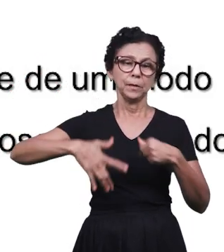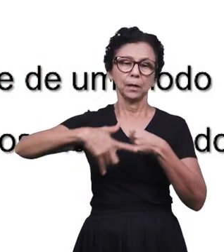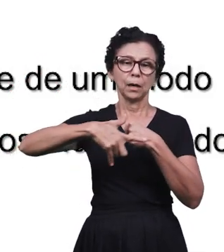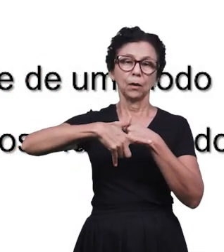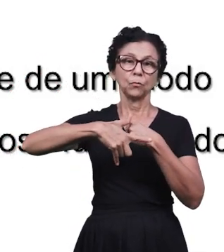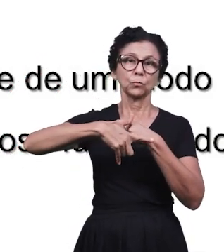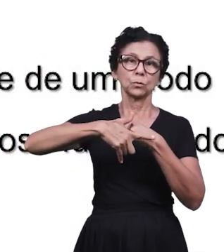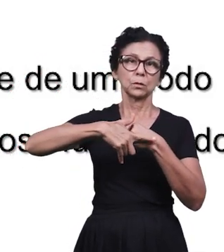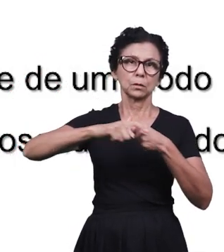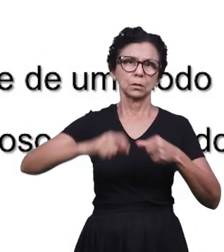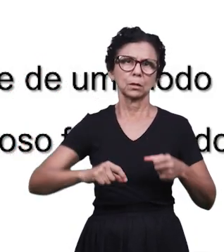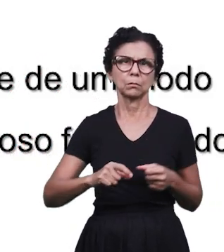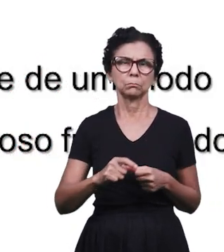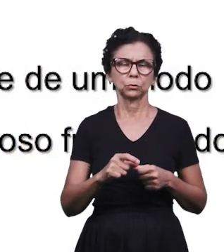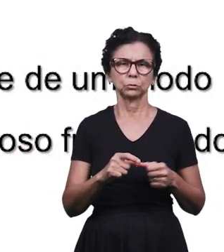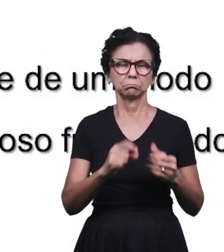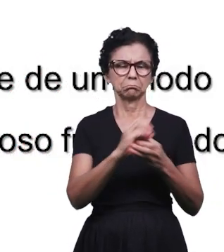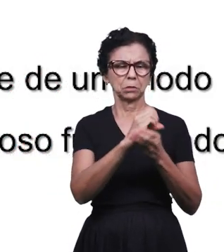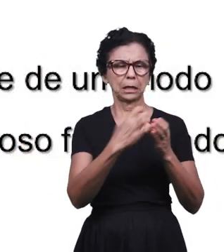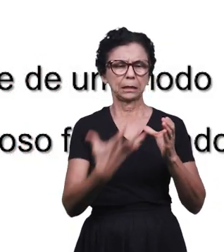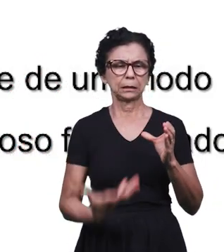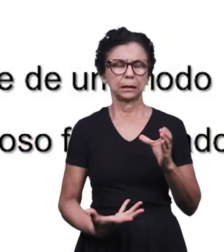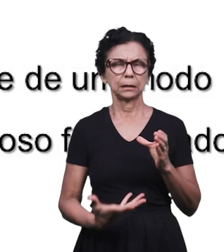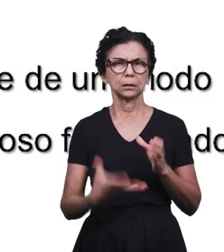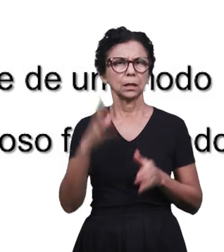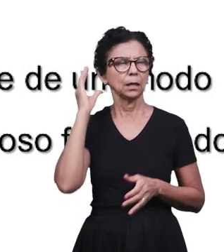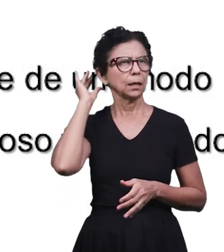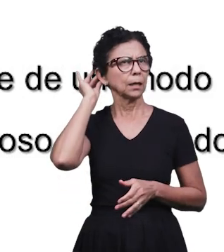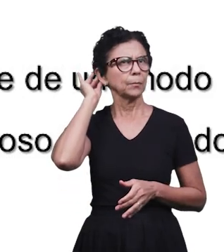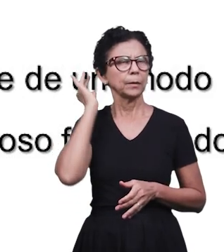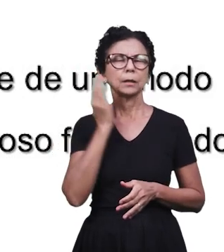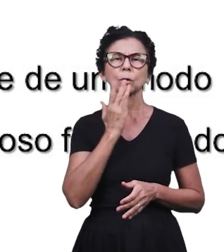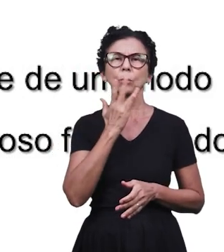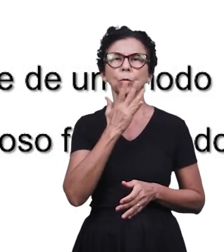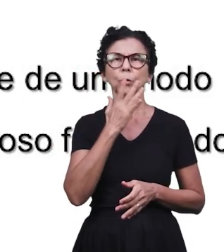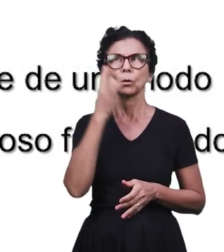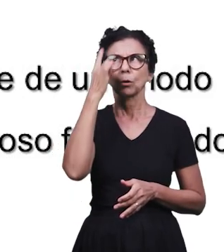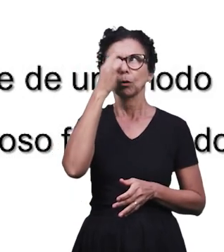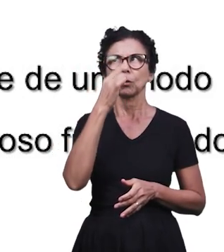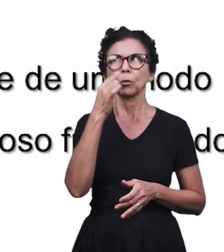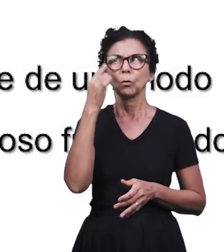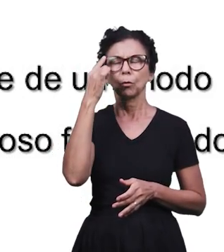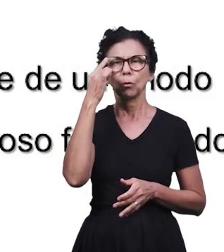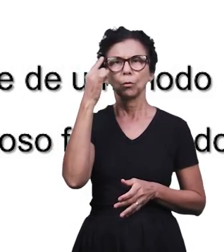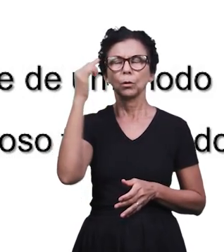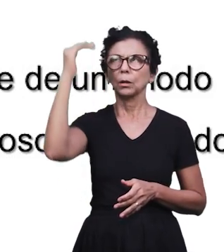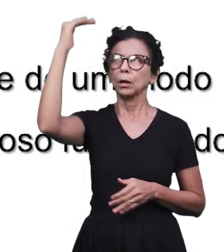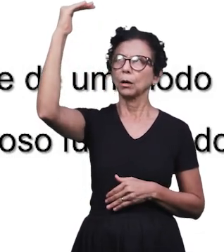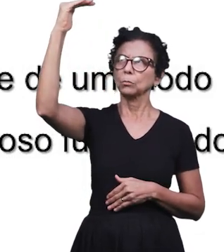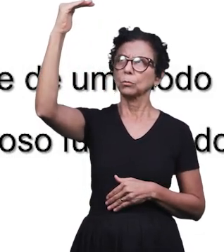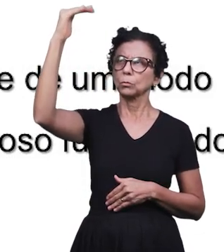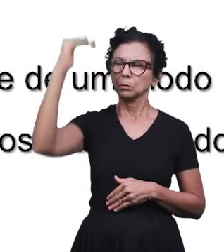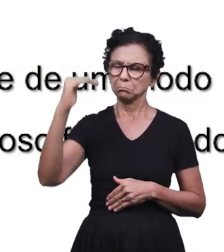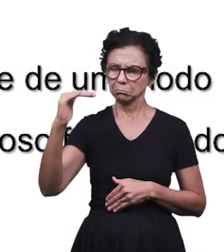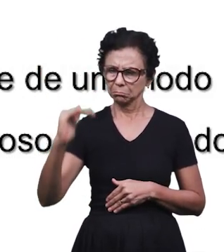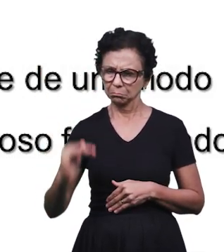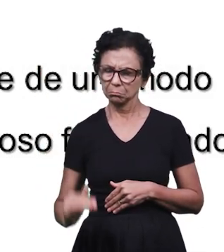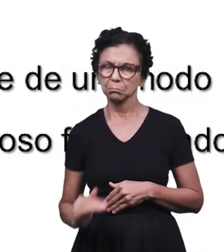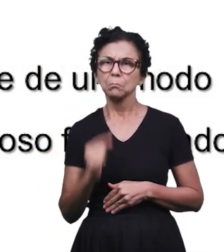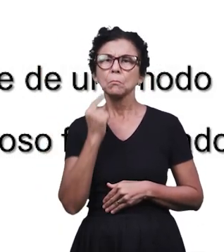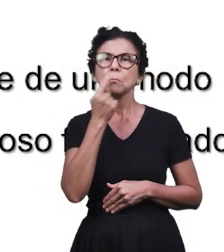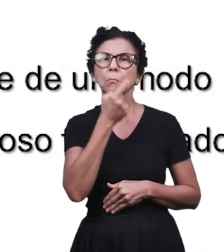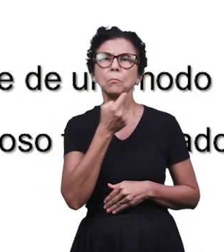determinar as nossas características, cor do cabelo, cor dos olhos, estatura, formato do nariz, da boca, e